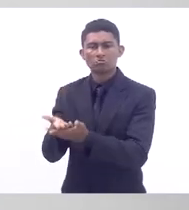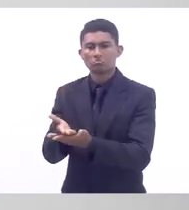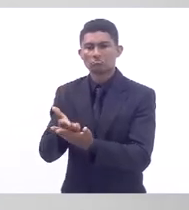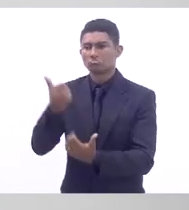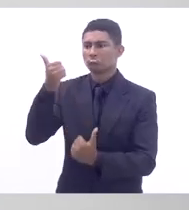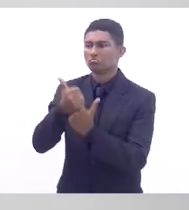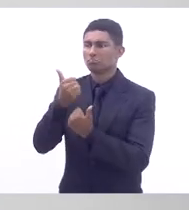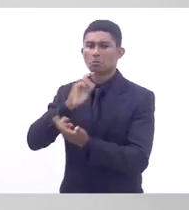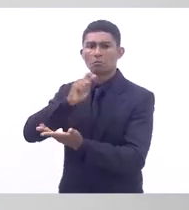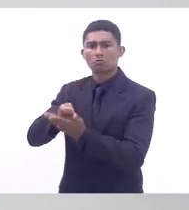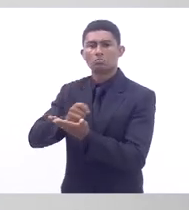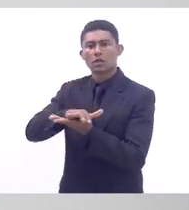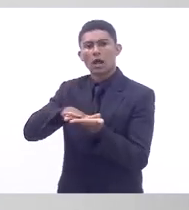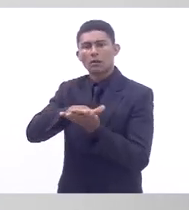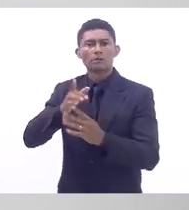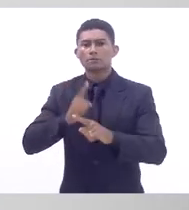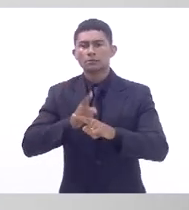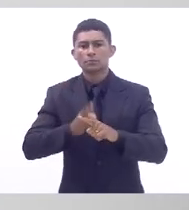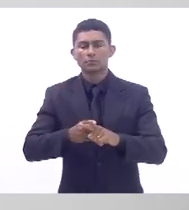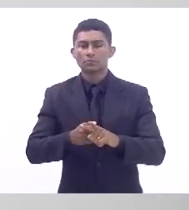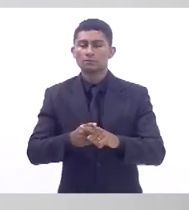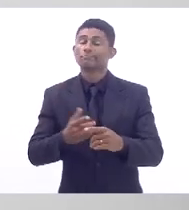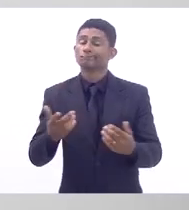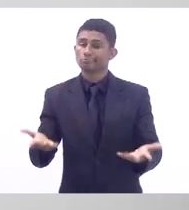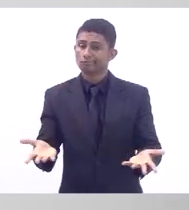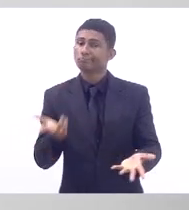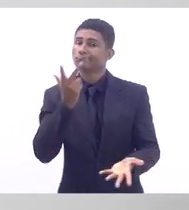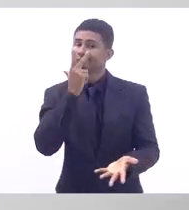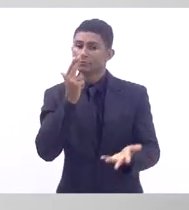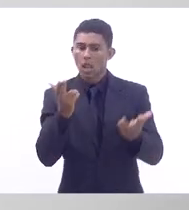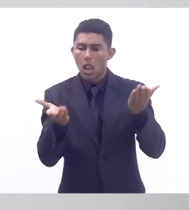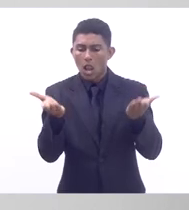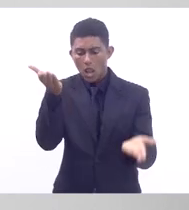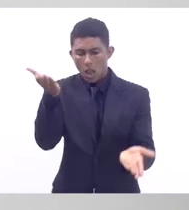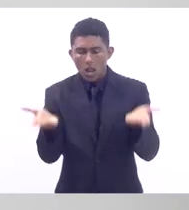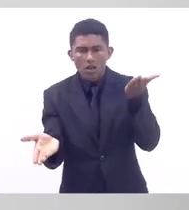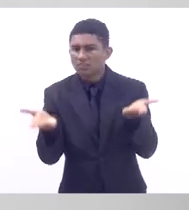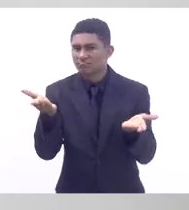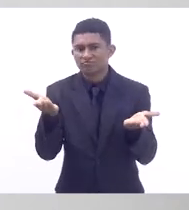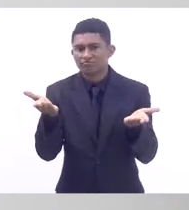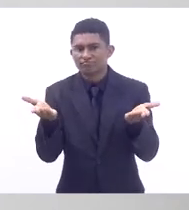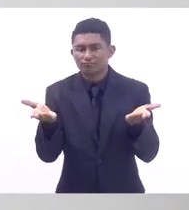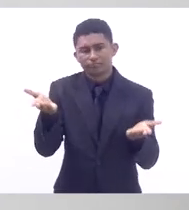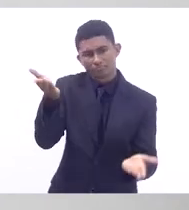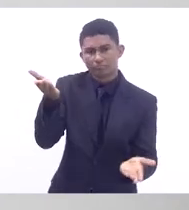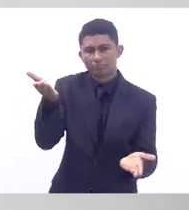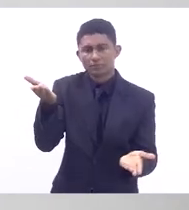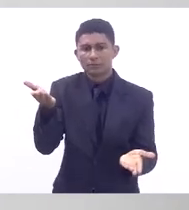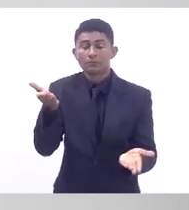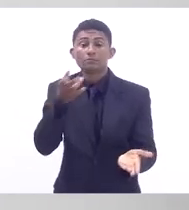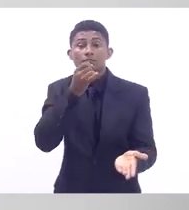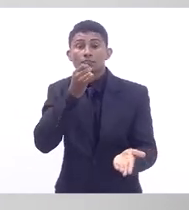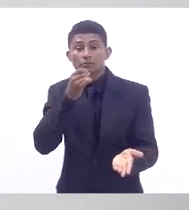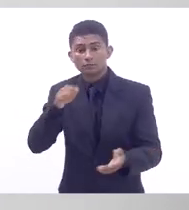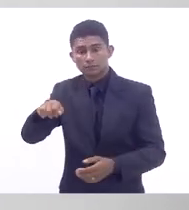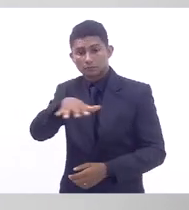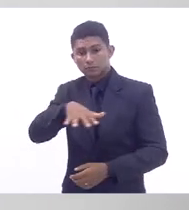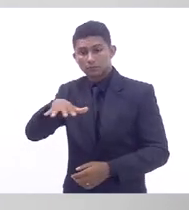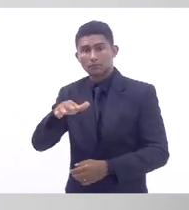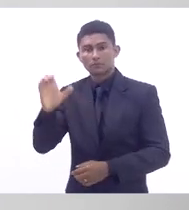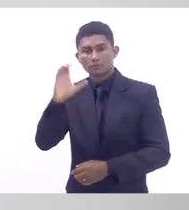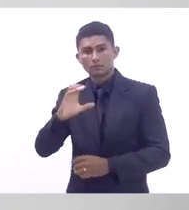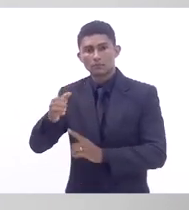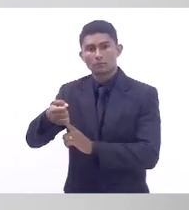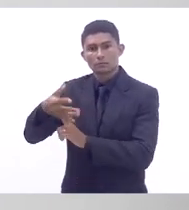é que quando a gente olha o resultado disso a balança Clara não é o setor sem se tecnologia o setor de educação